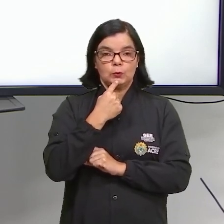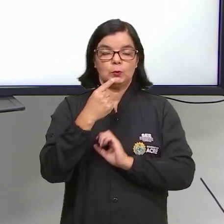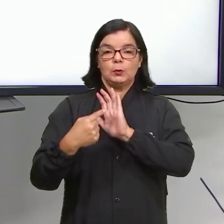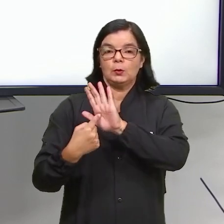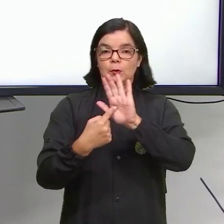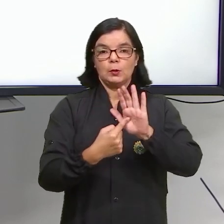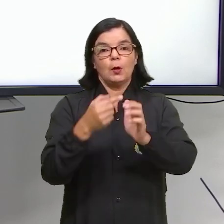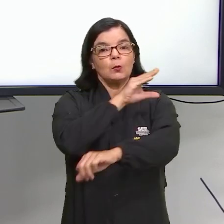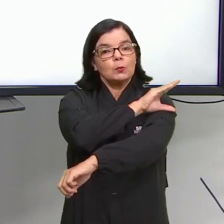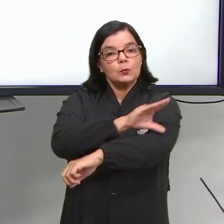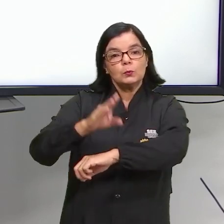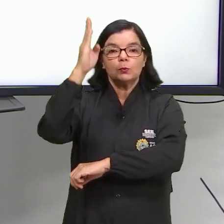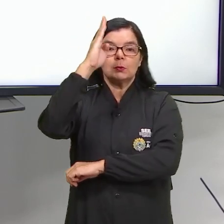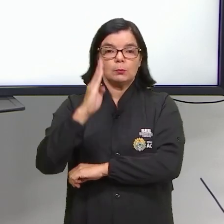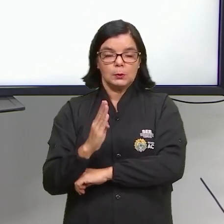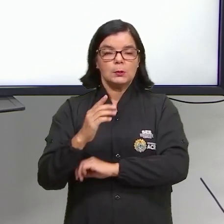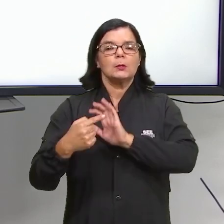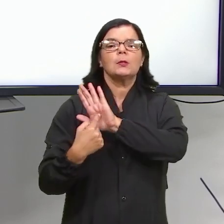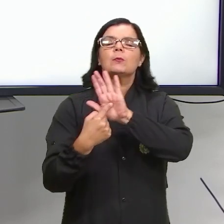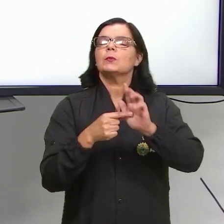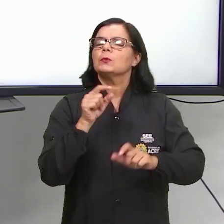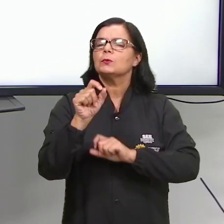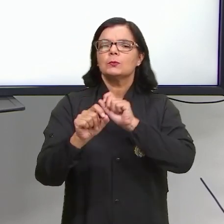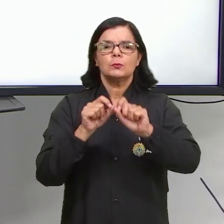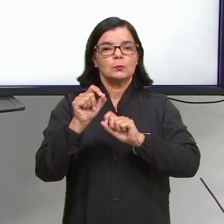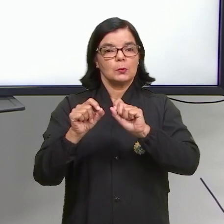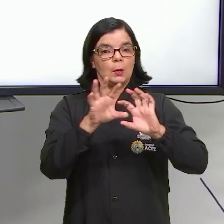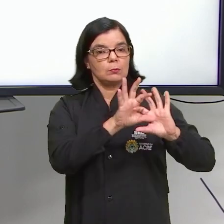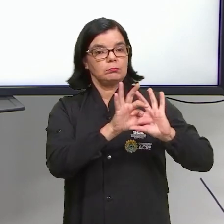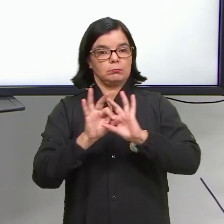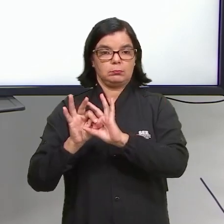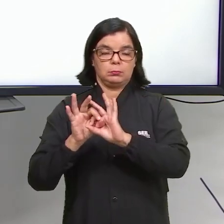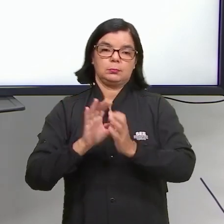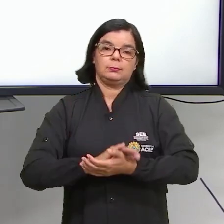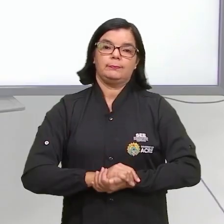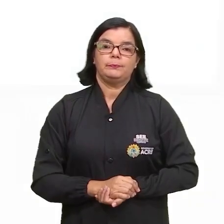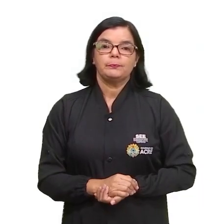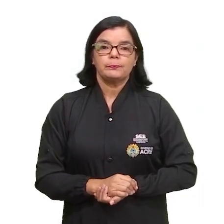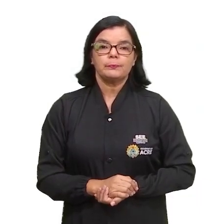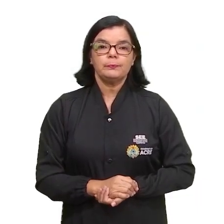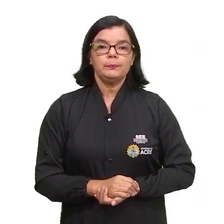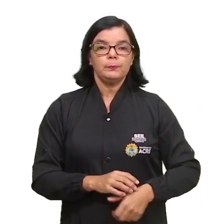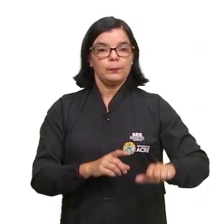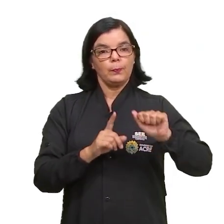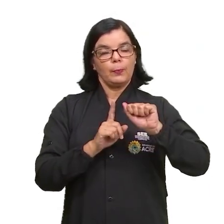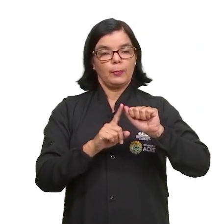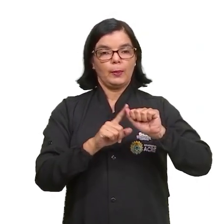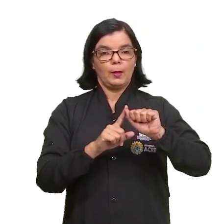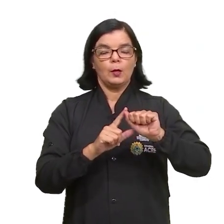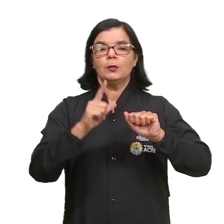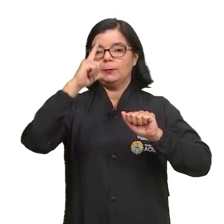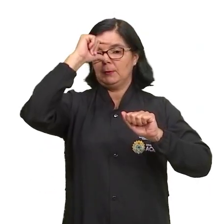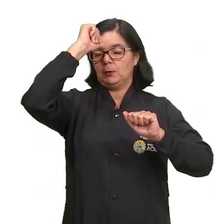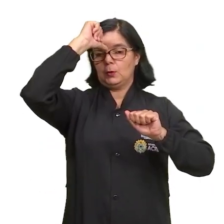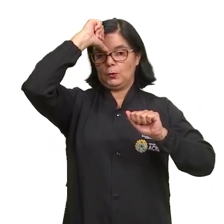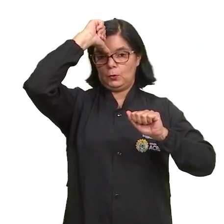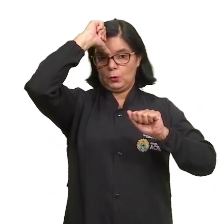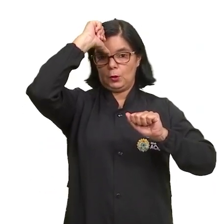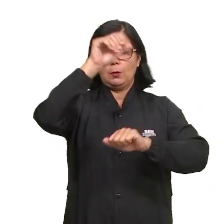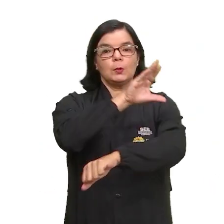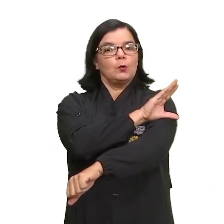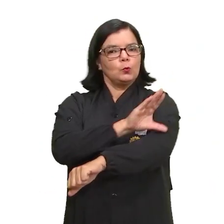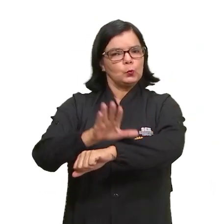da cultura brasileira, elas representam o que nesse contexto? Vamos lá. Letra A, seriam estereótipos da